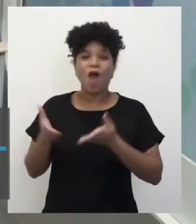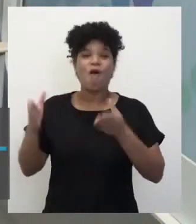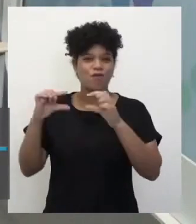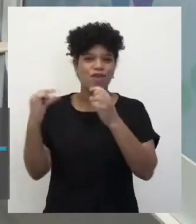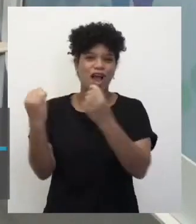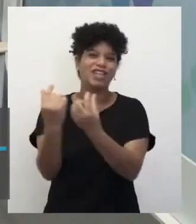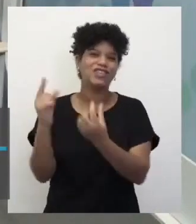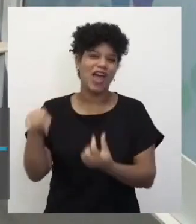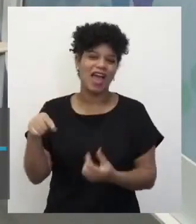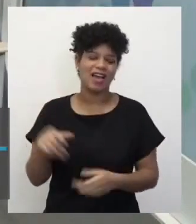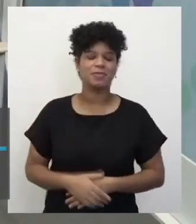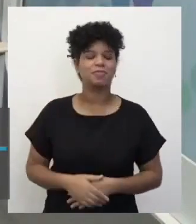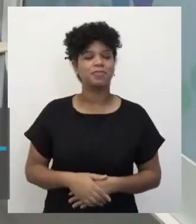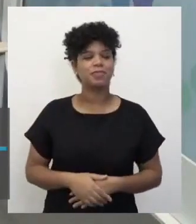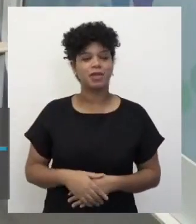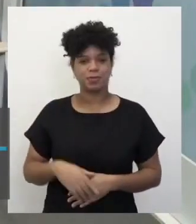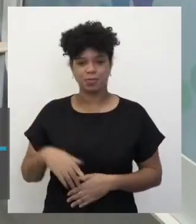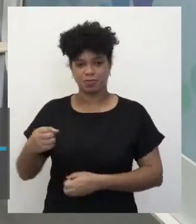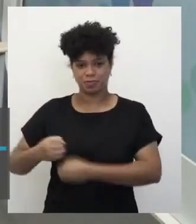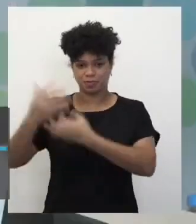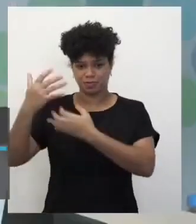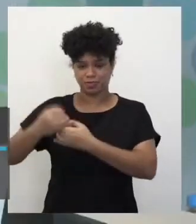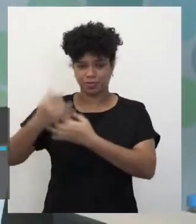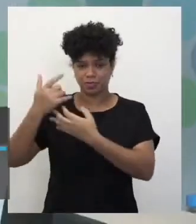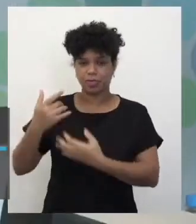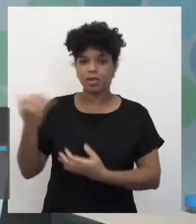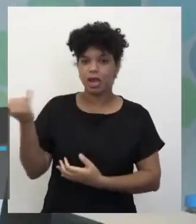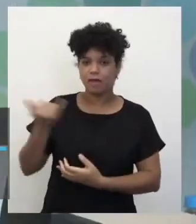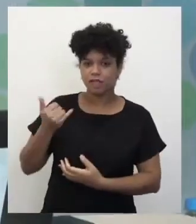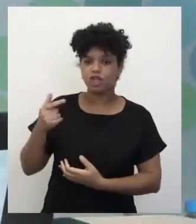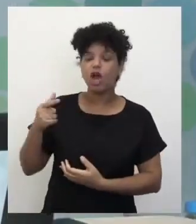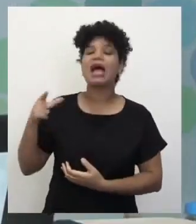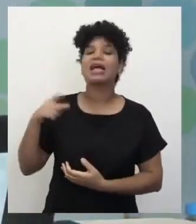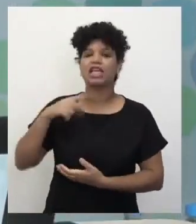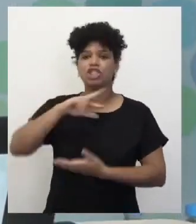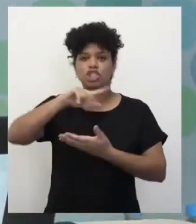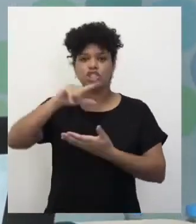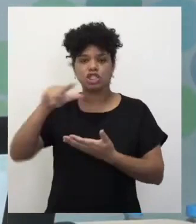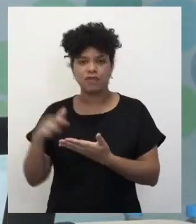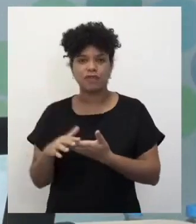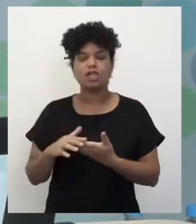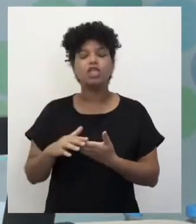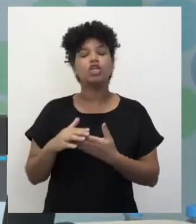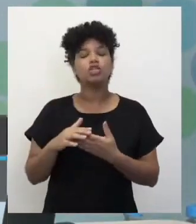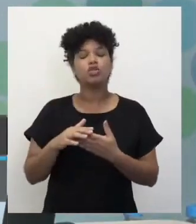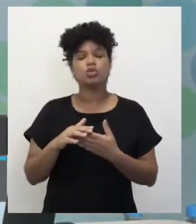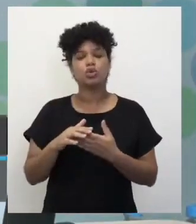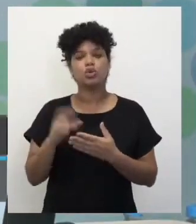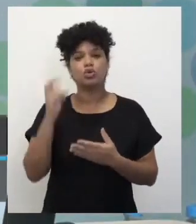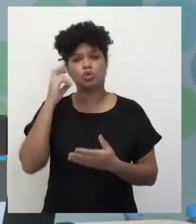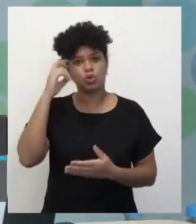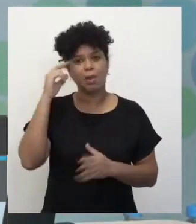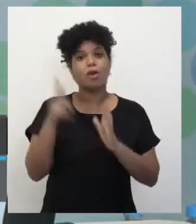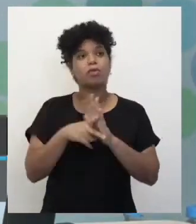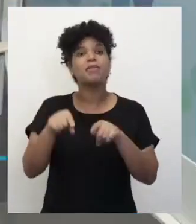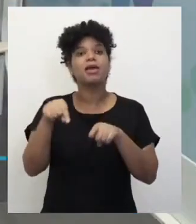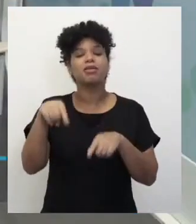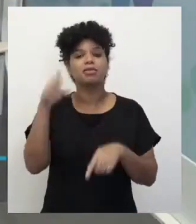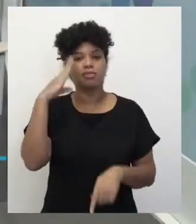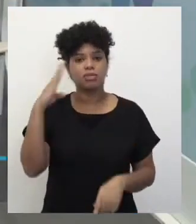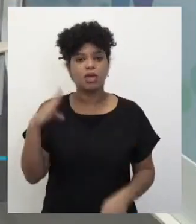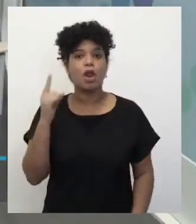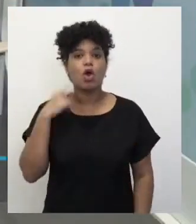objetos de artesanato também, a Pro Maria Helena falou dos barrocos de Minas Gerais, né? Então, muito bem. O pessoal